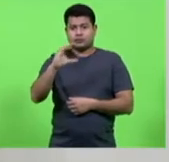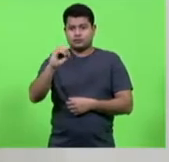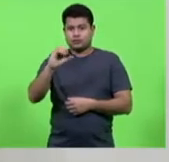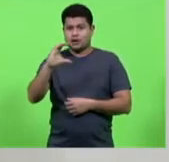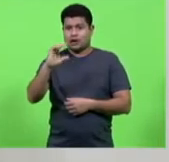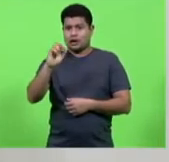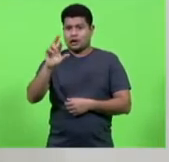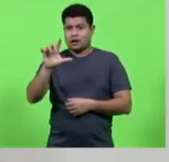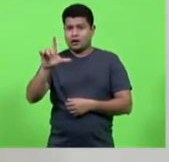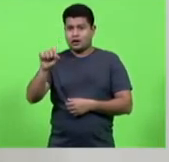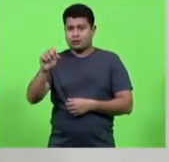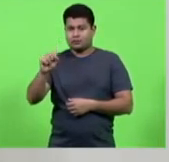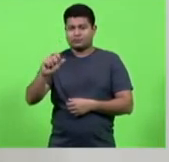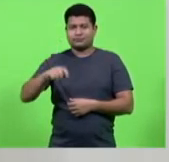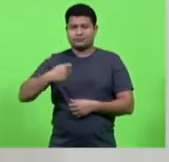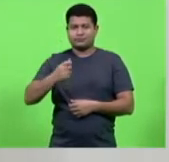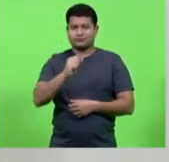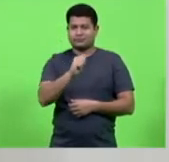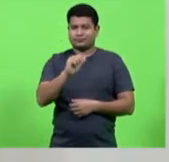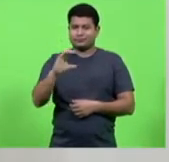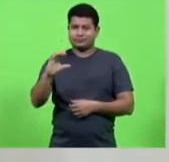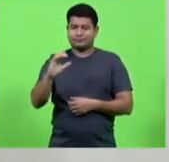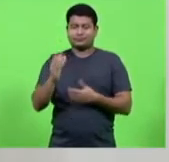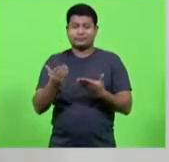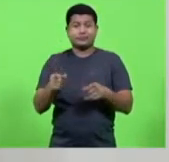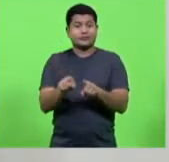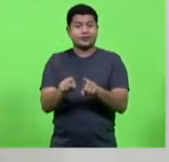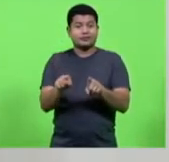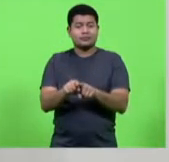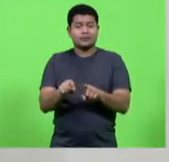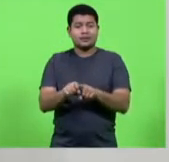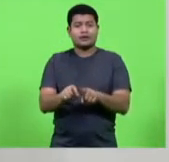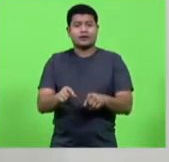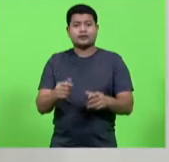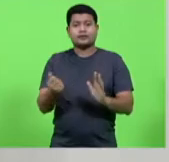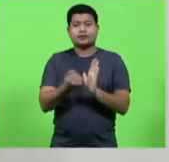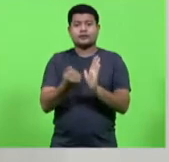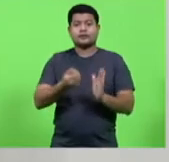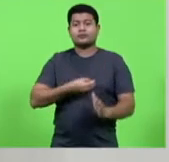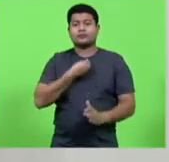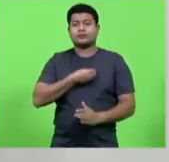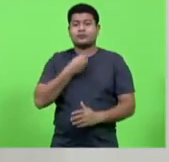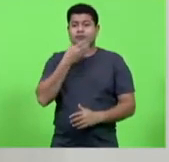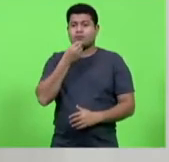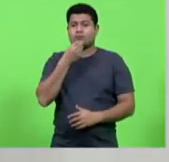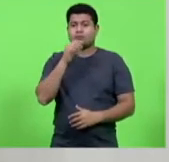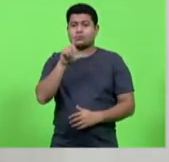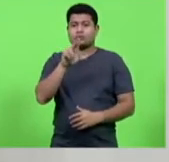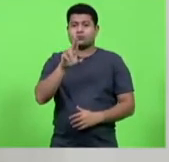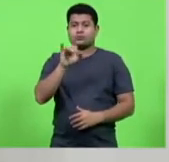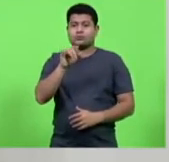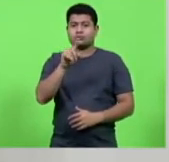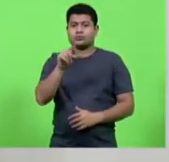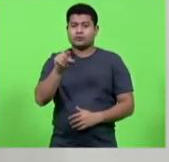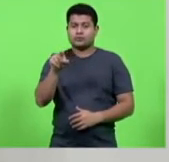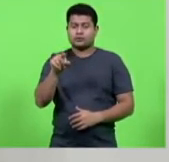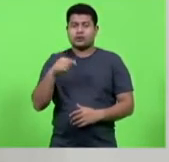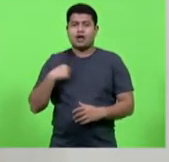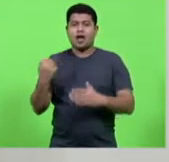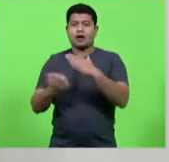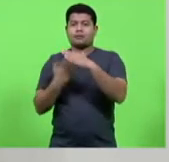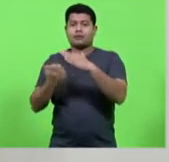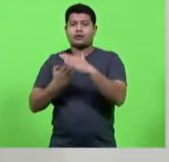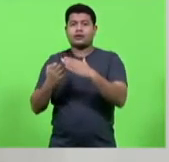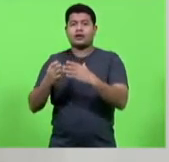registrar aqui a presença do Luizinho, ele empresário da área da comunicação lá no